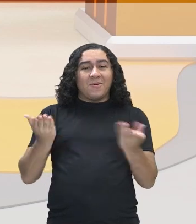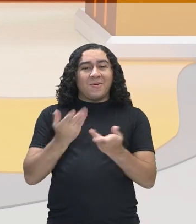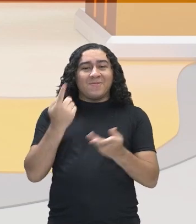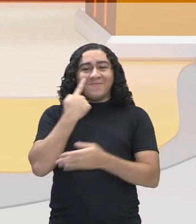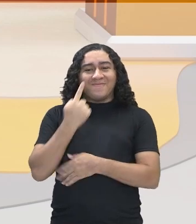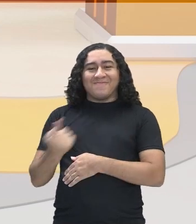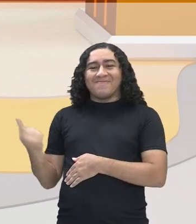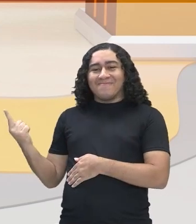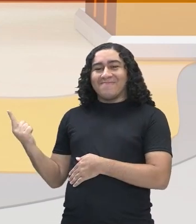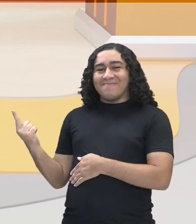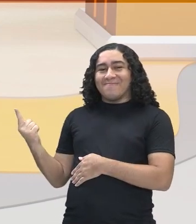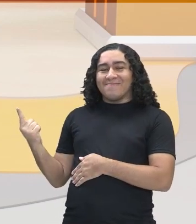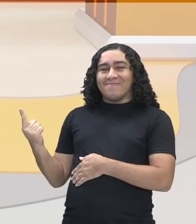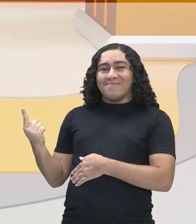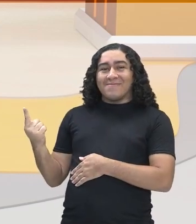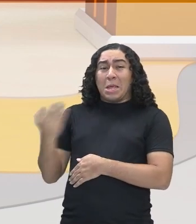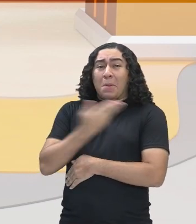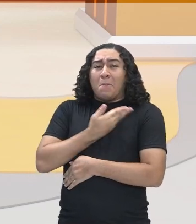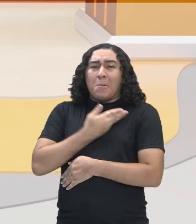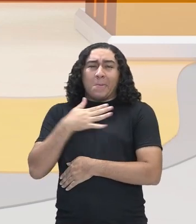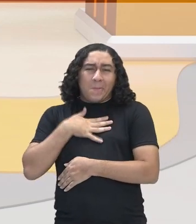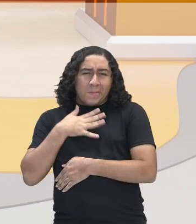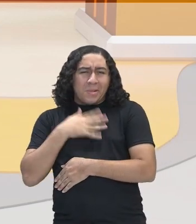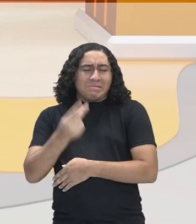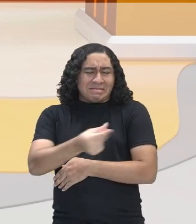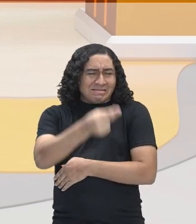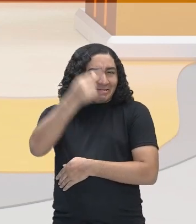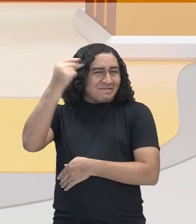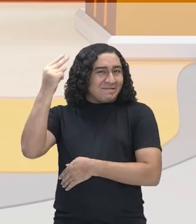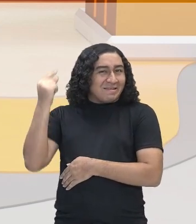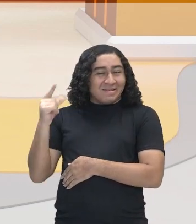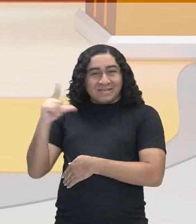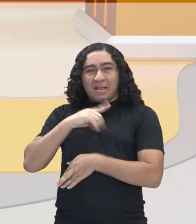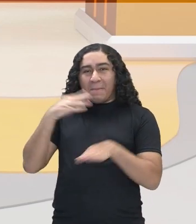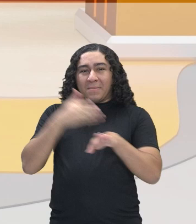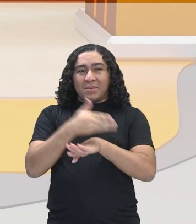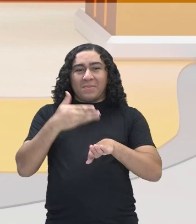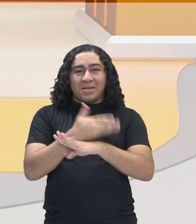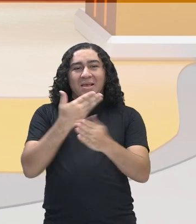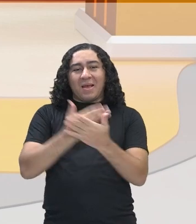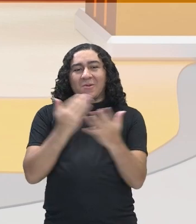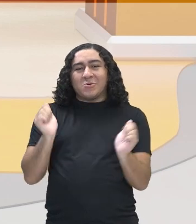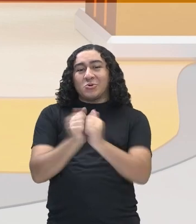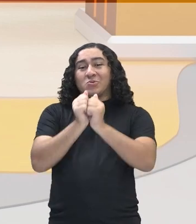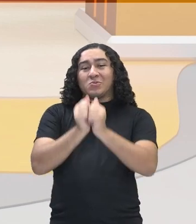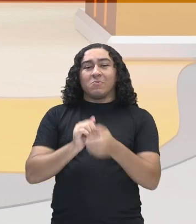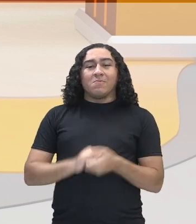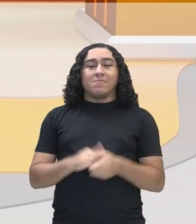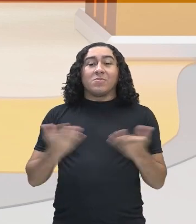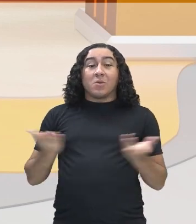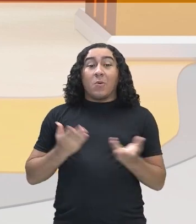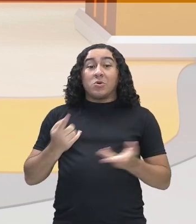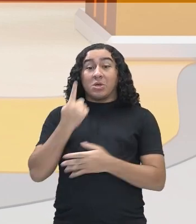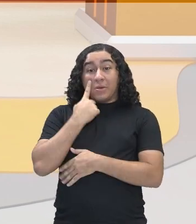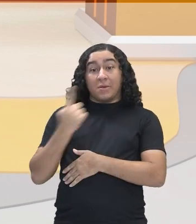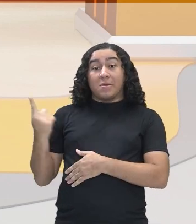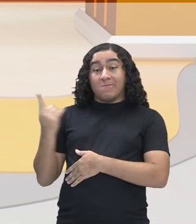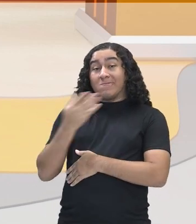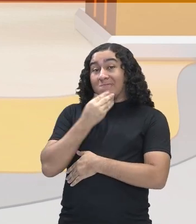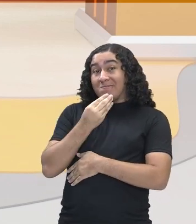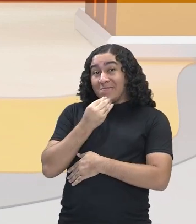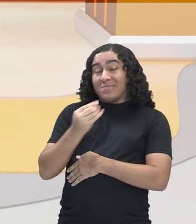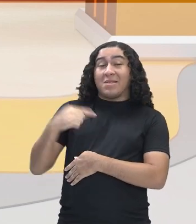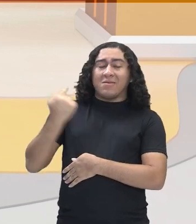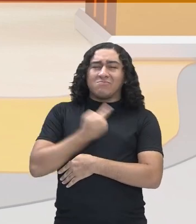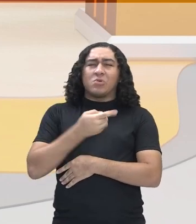do nosso Curumim, nosso amigo, meu amigo aí, muitos anos já aqui, né, conosco. E hoje o Curumim, como a gente sabe, em todas